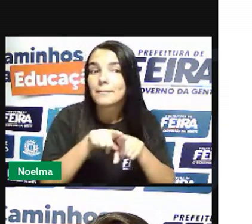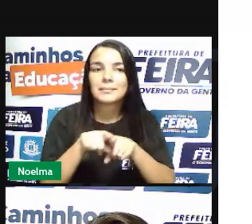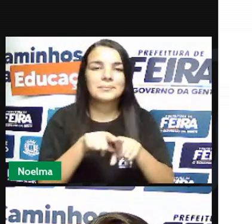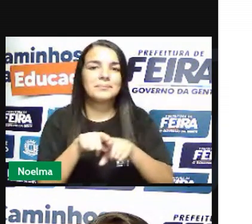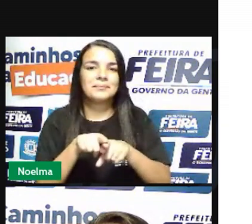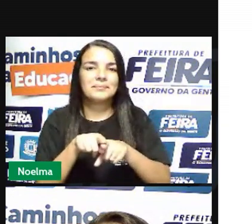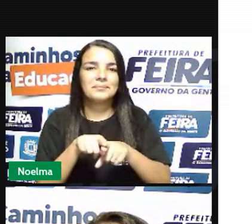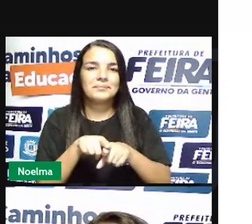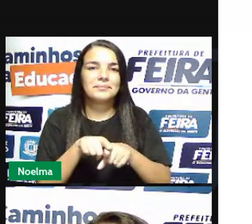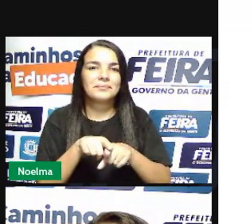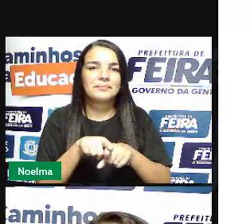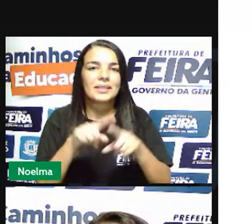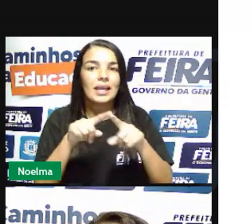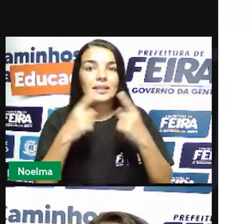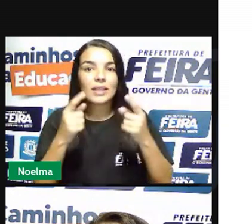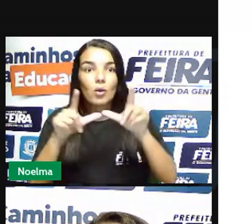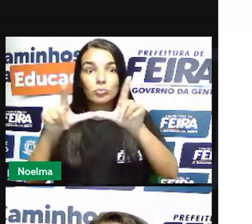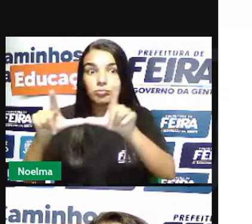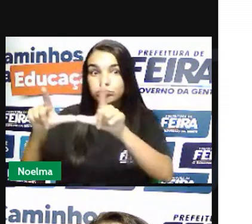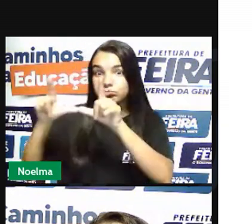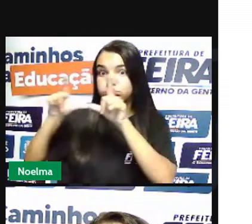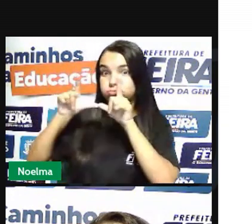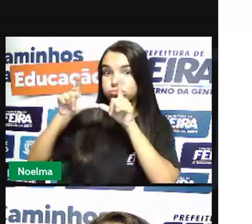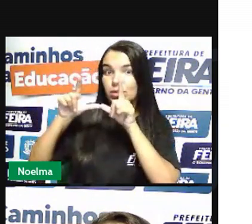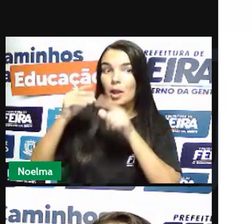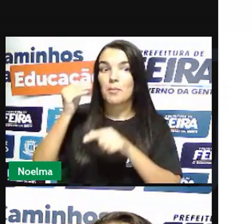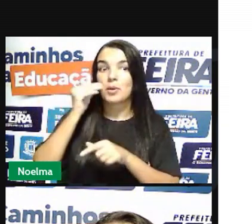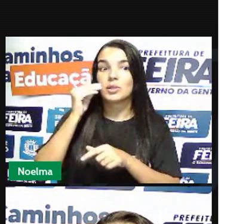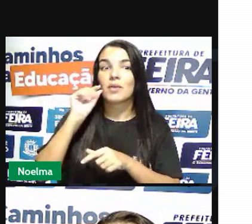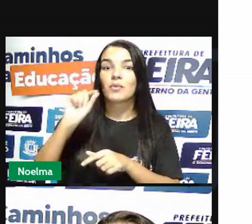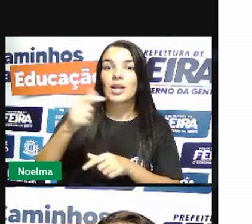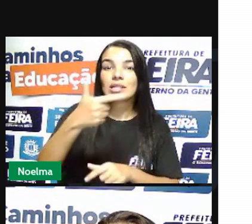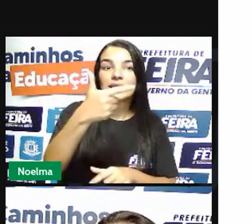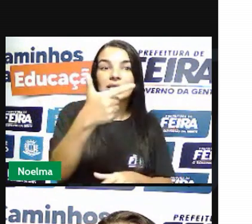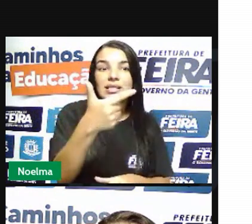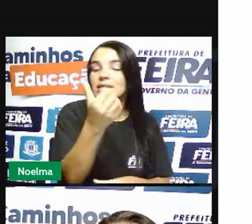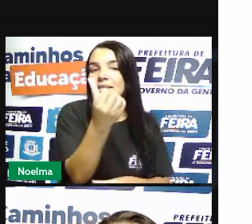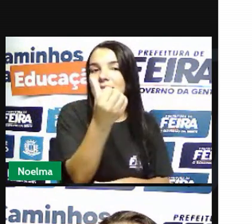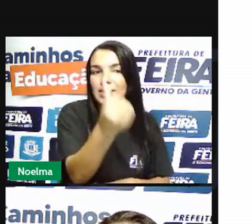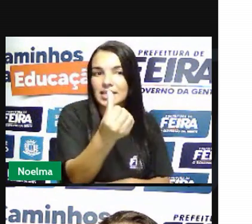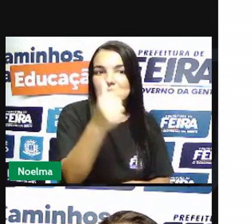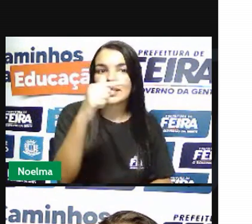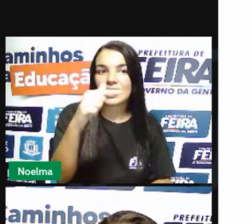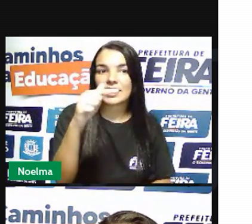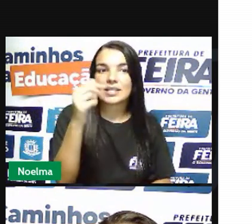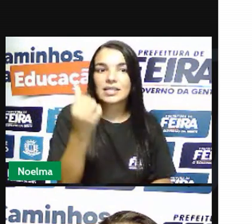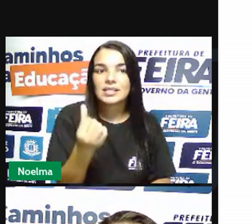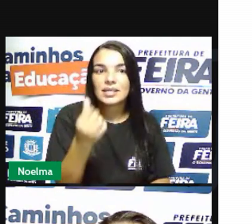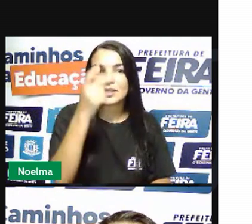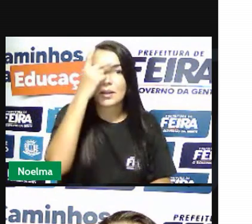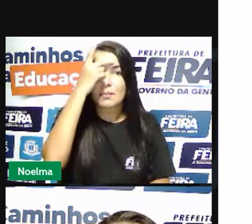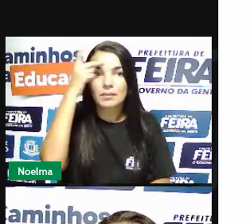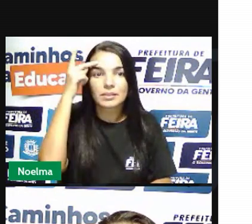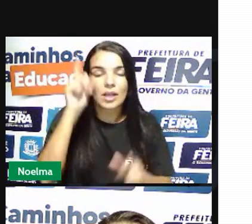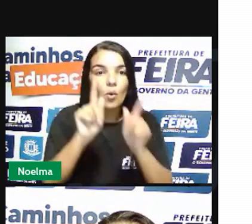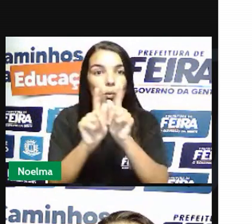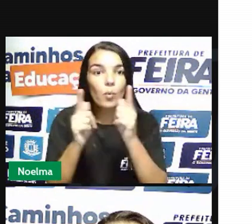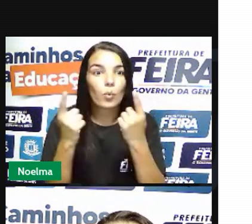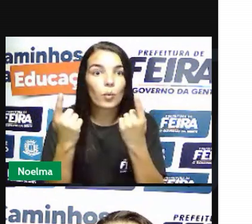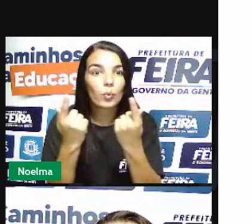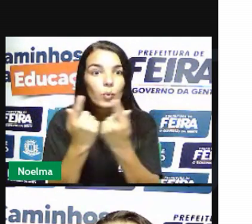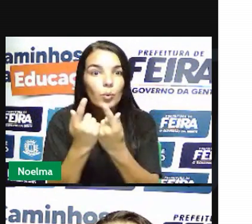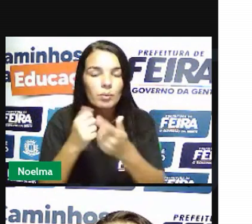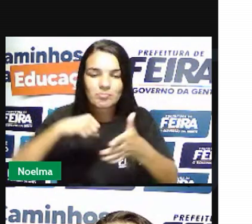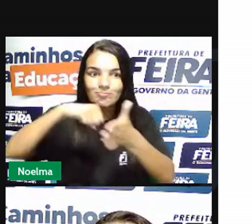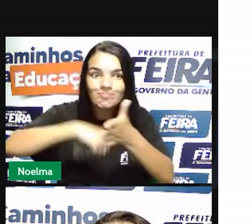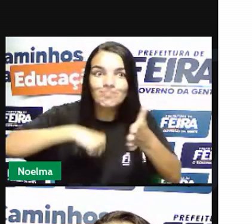iguais. Um panfleto contava a participação de 676 pessoas comprometidas